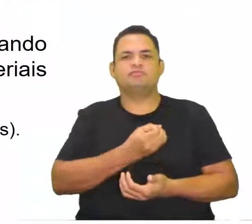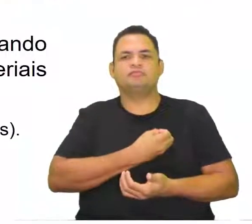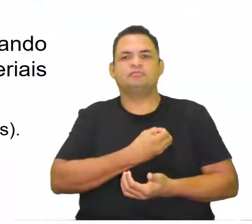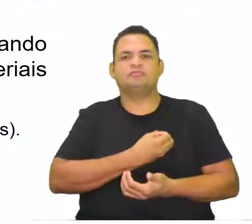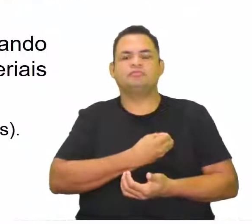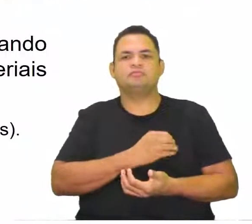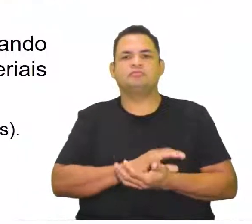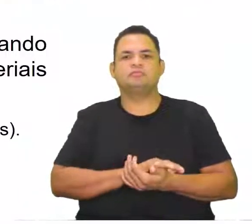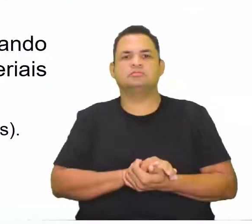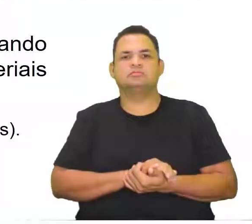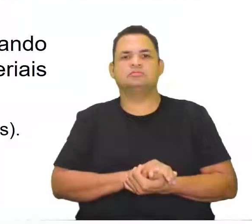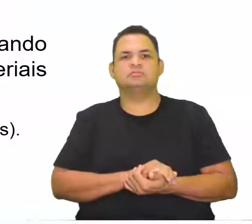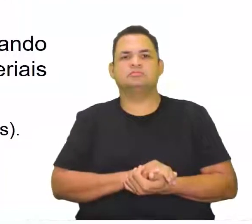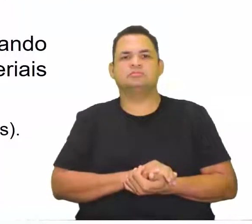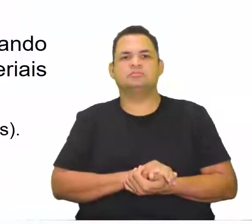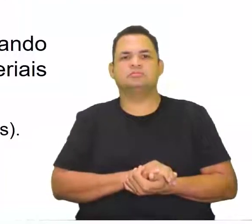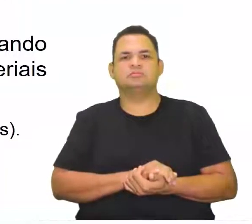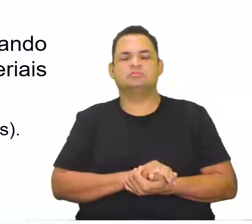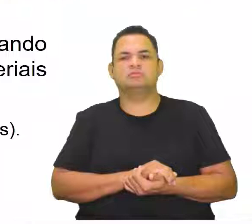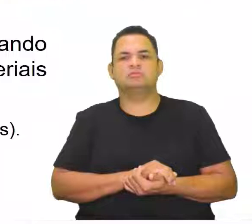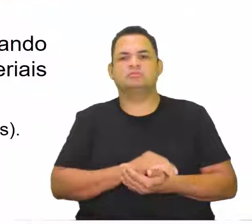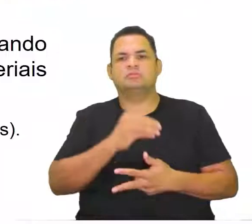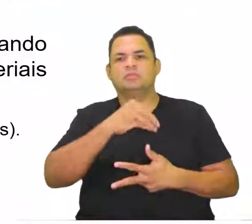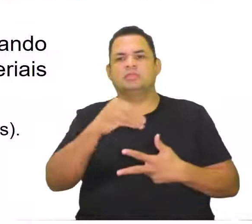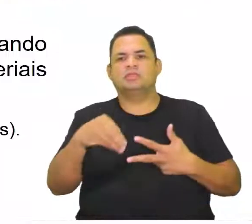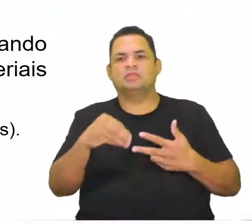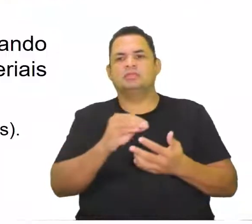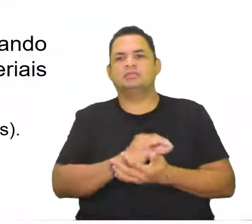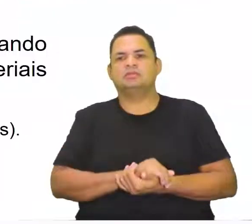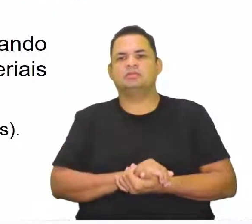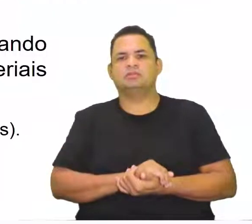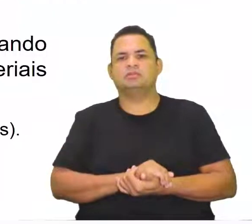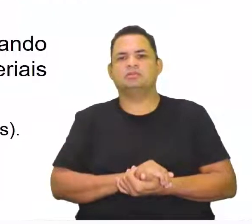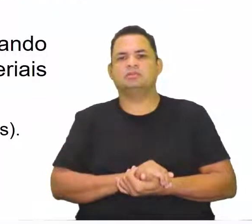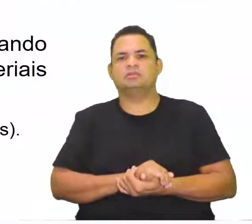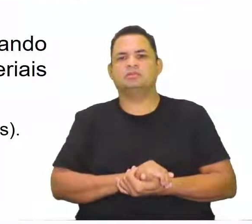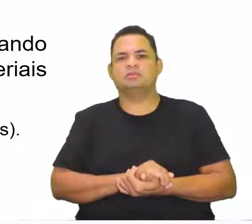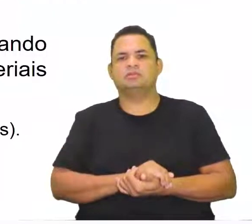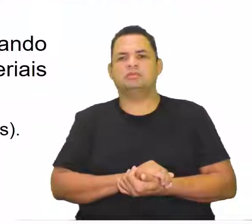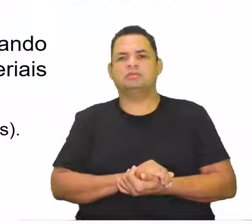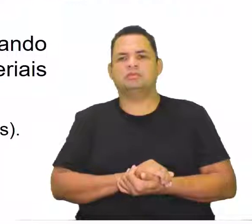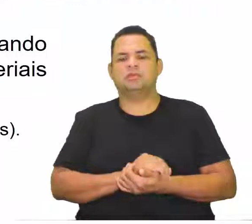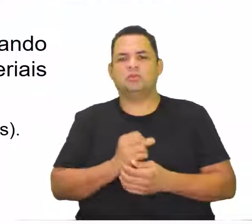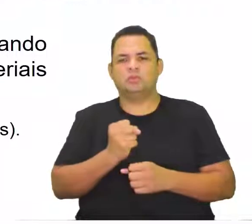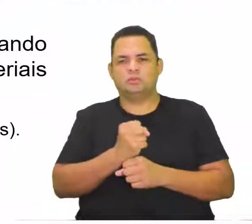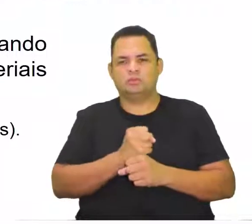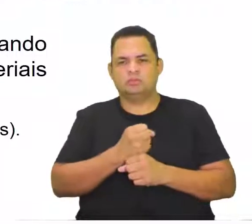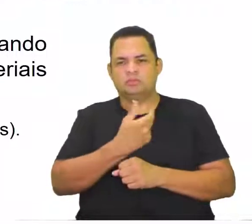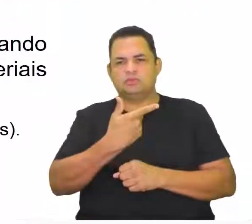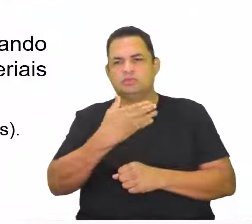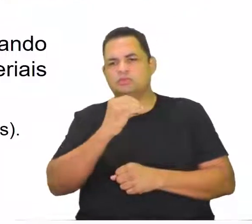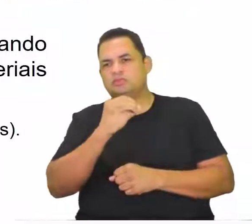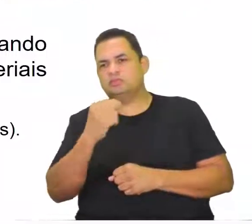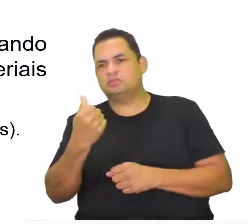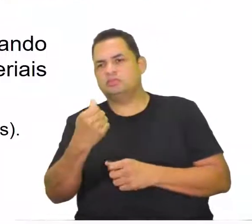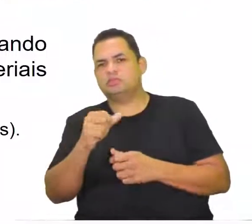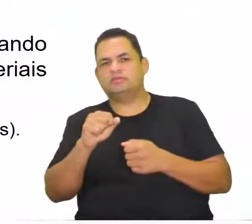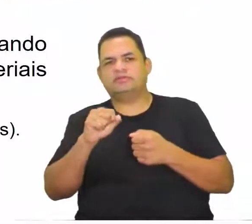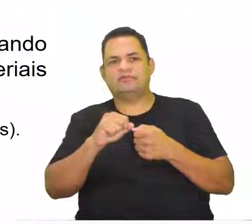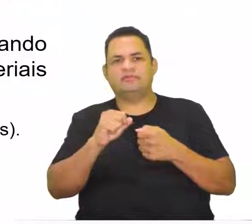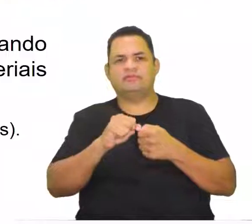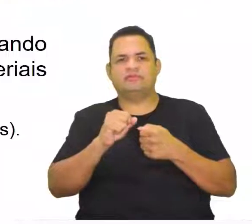número 1 foi uma questão do Enem e diz assim: em 2006, foi realizada